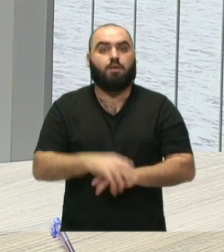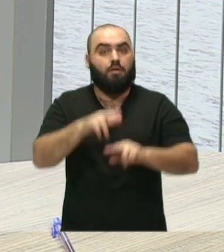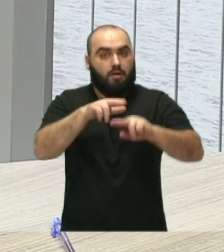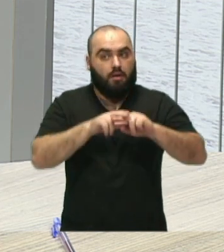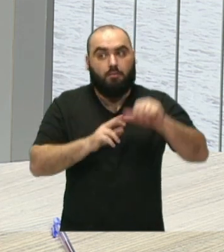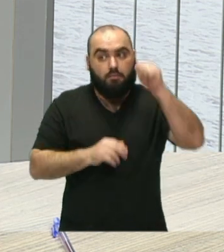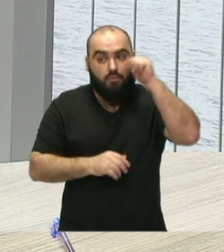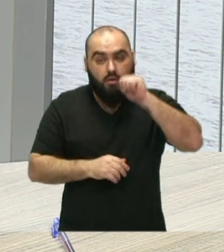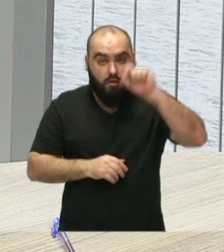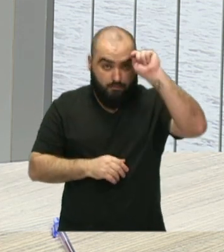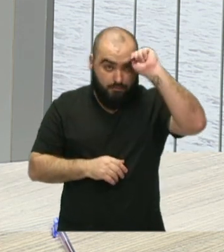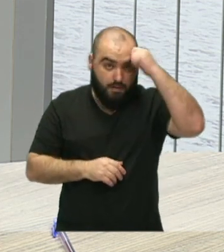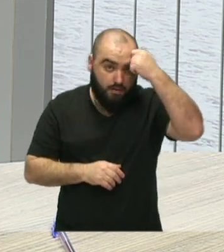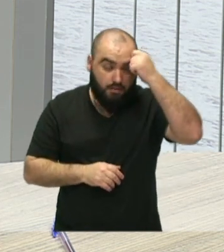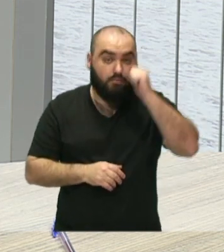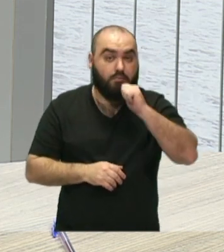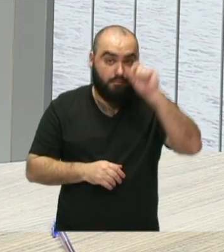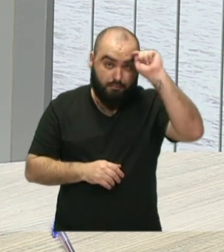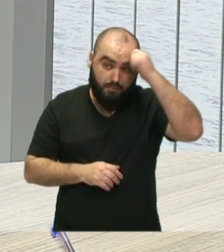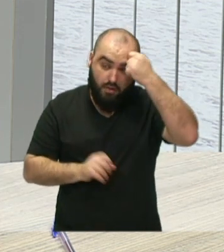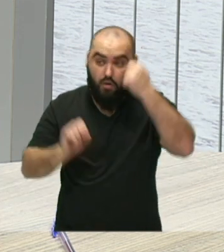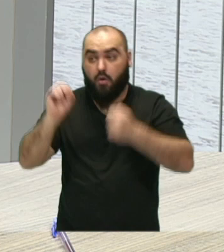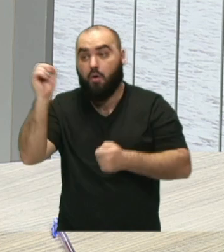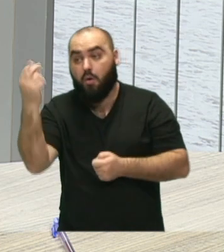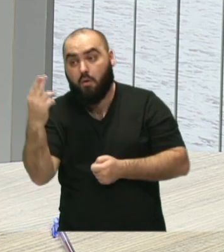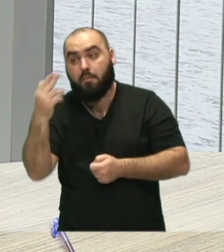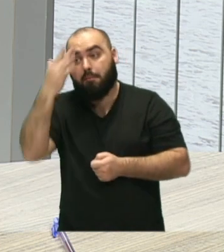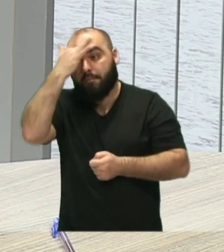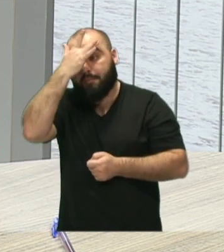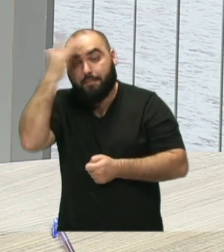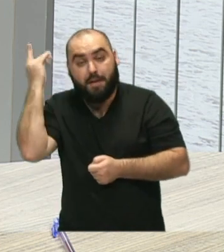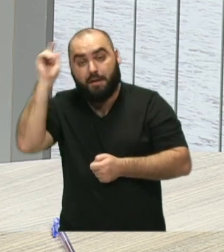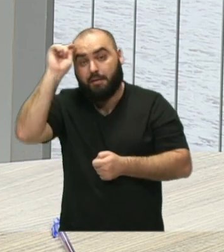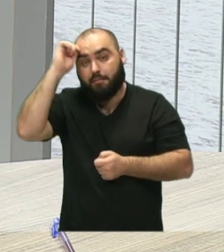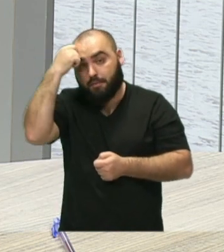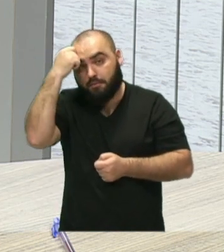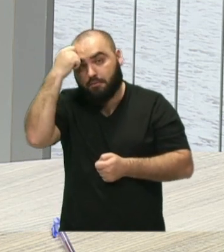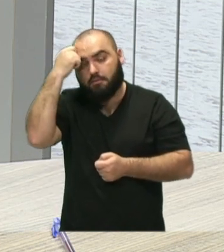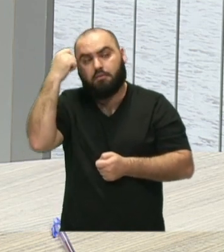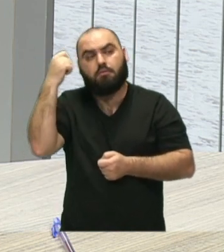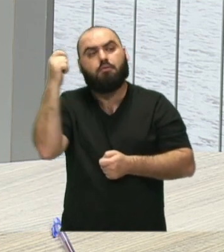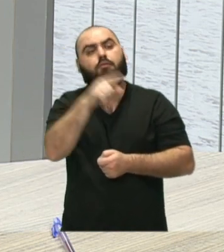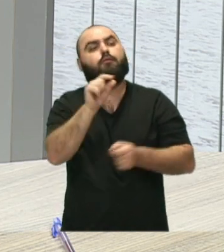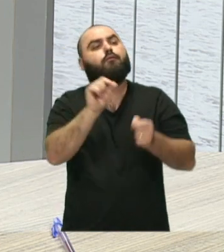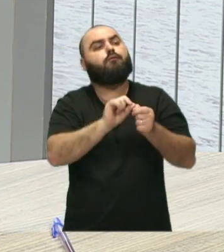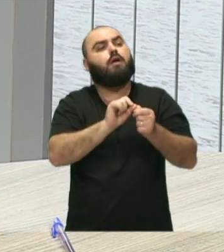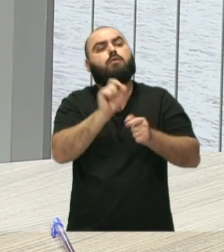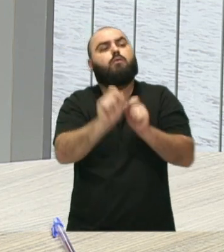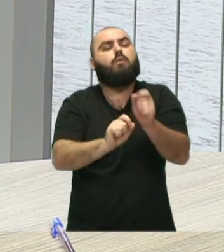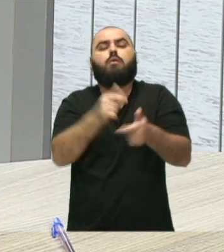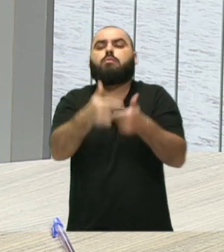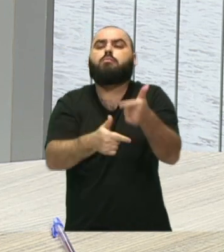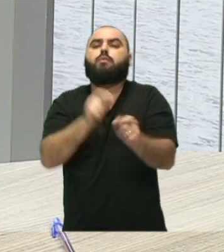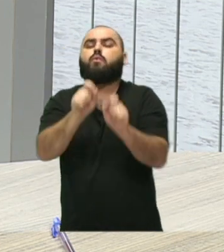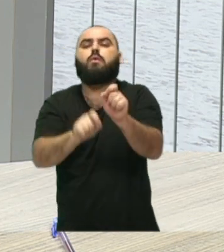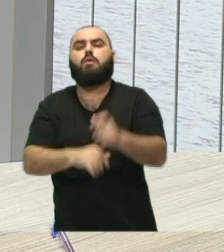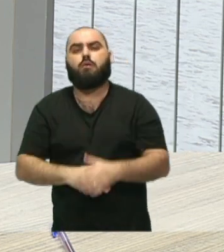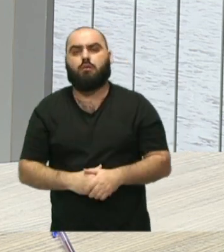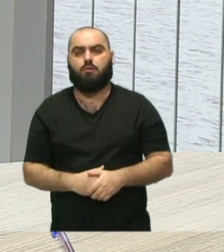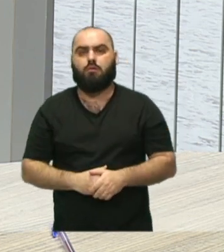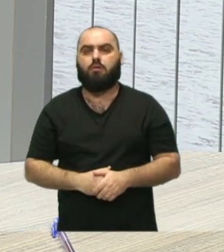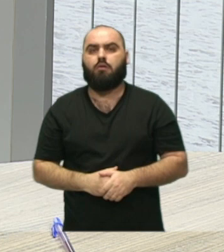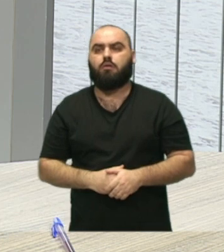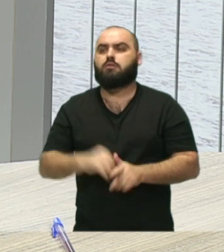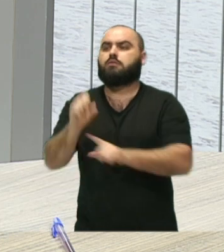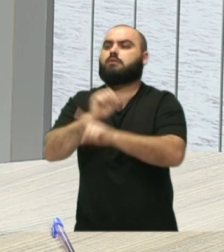mulheres pretas ou pessoas pretas, que ações a gente espera da sociedade? A gente espera que